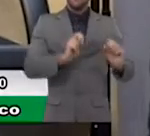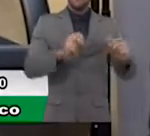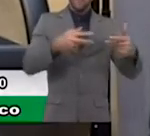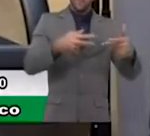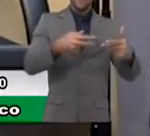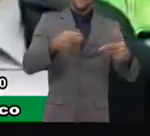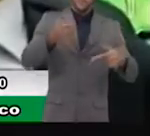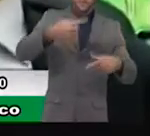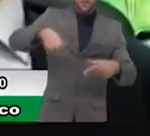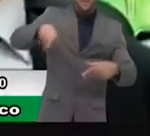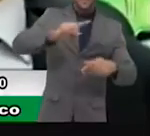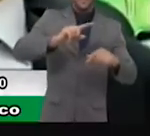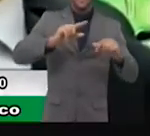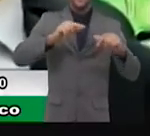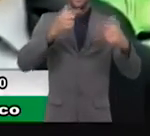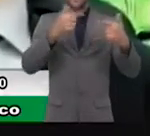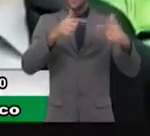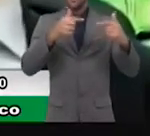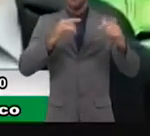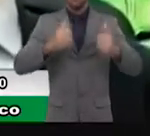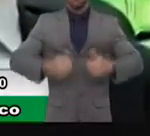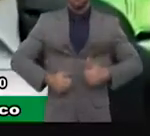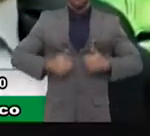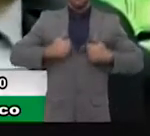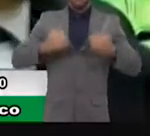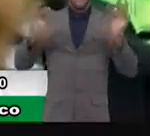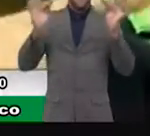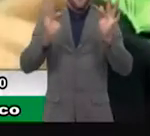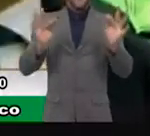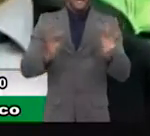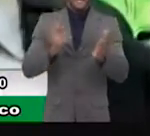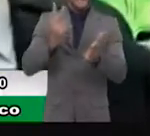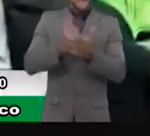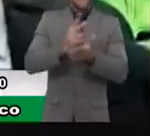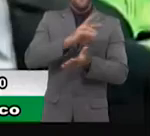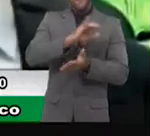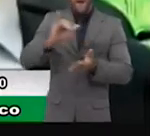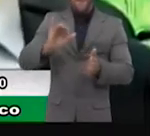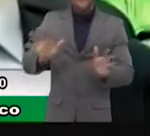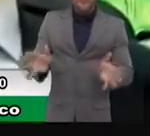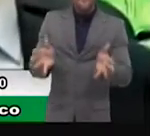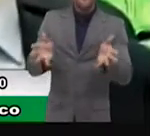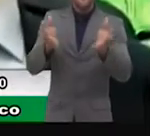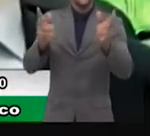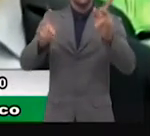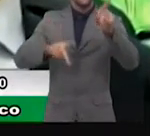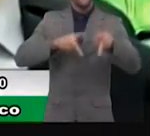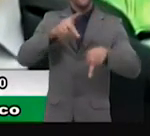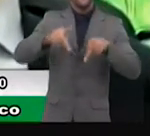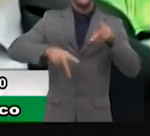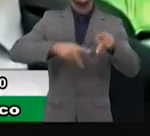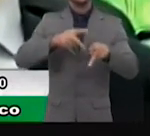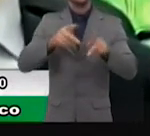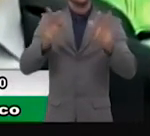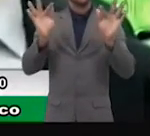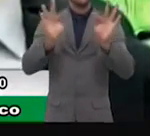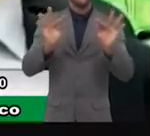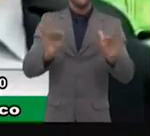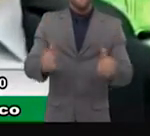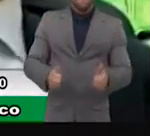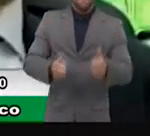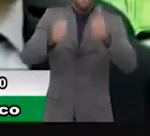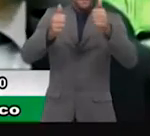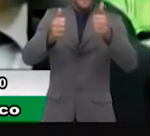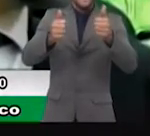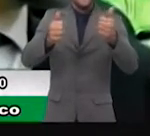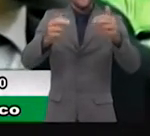Se vocês trabalharem satisfeitos, com certeza vocês vão dar um retorno para a nossa população com satisfatório. Então, o que